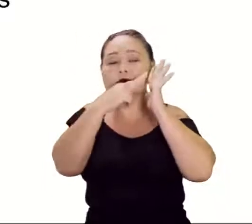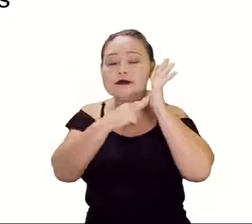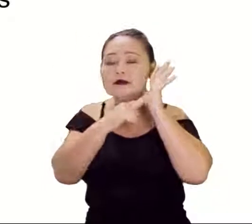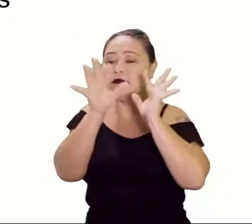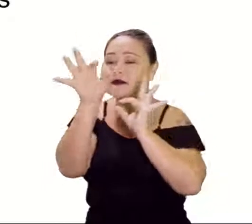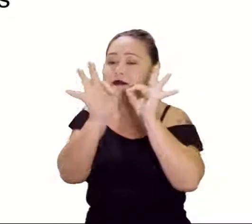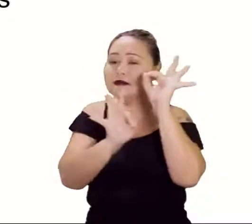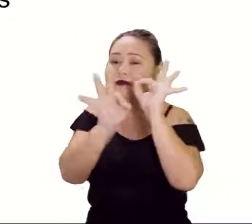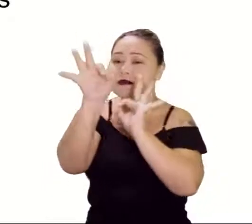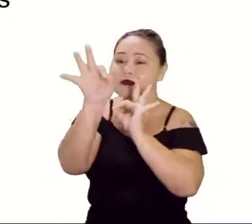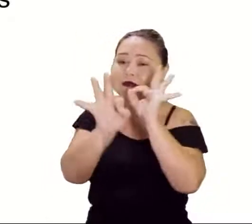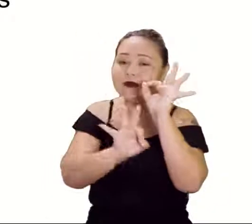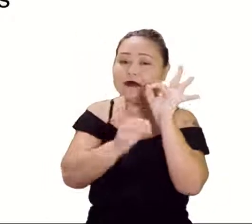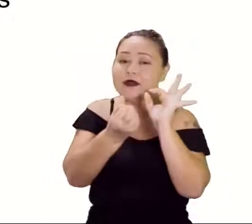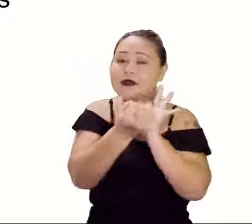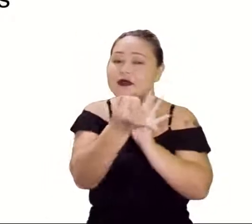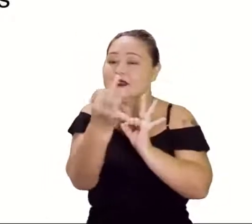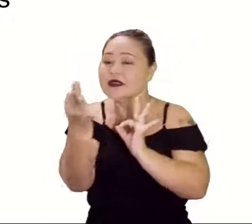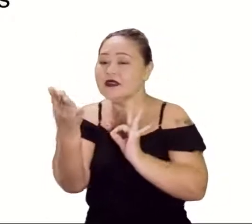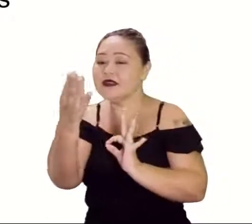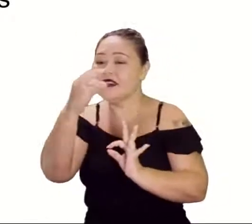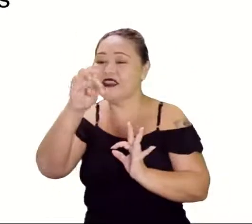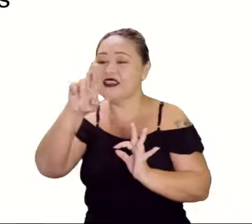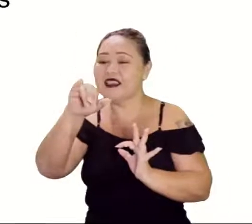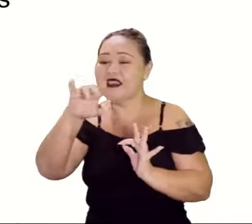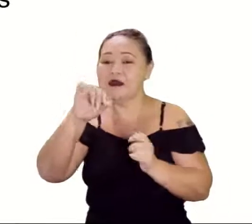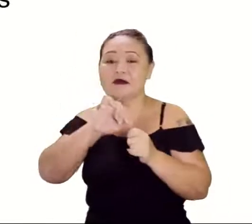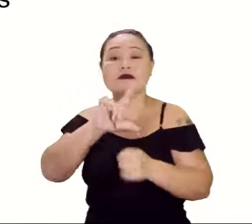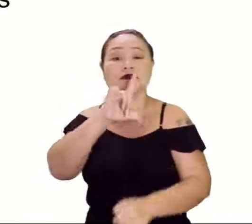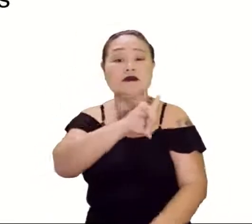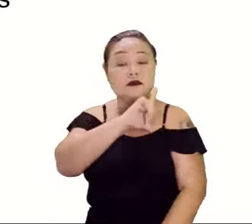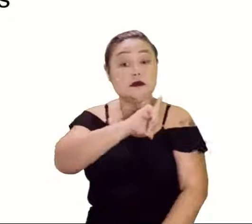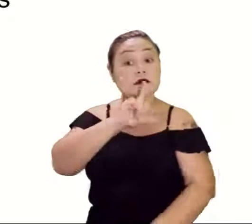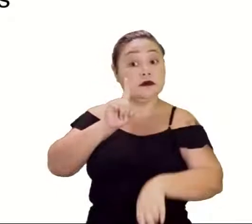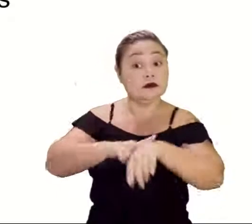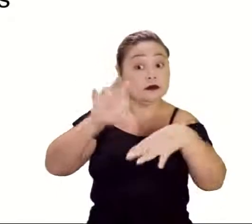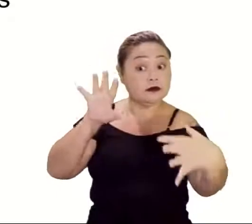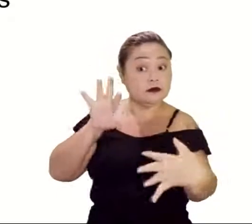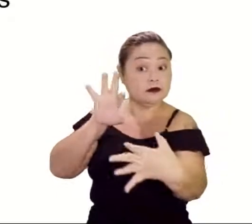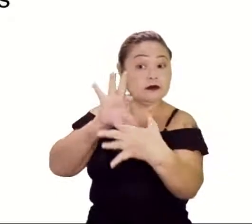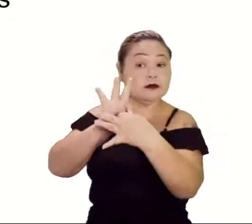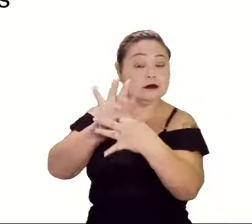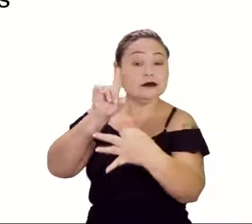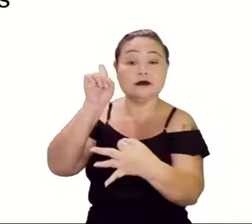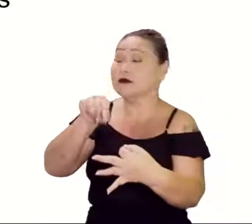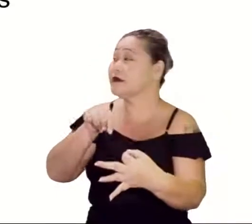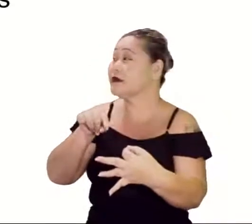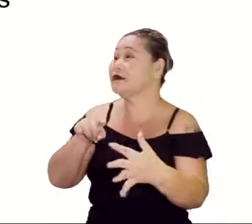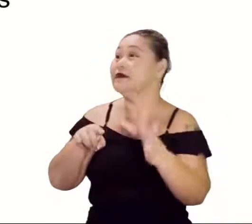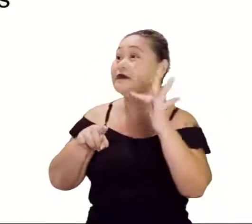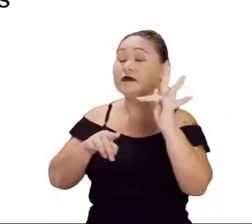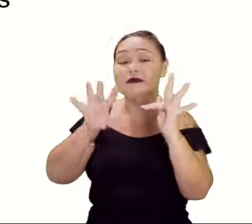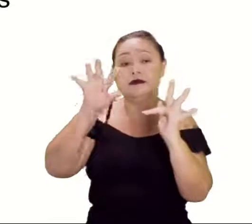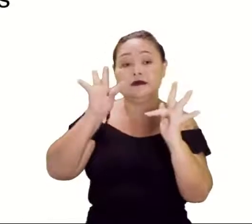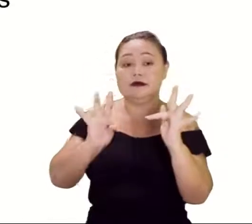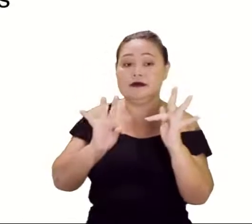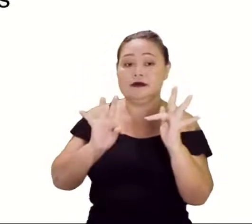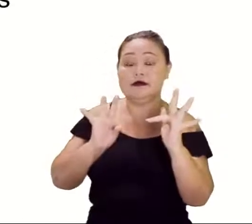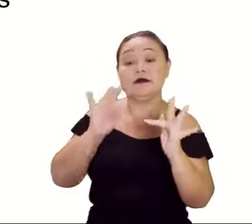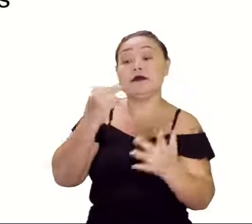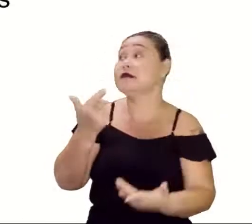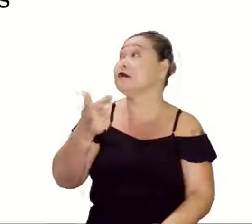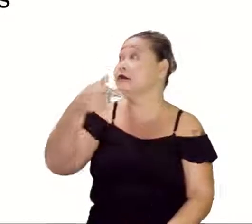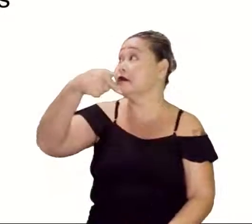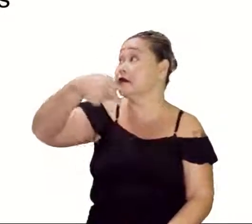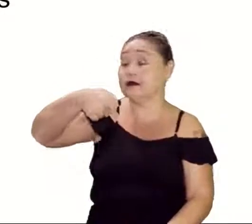que relaciona a quantidade de bactérias existentes com o tempo é igual a F de